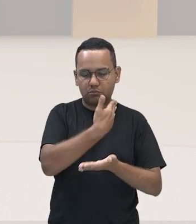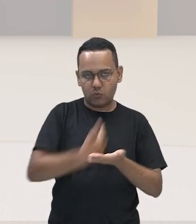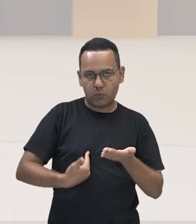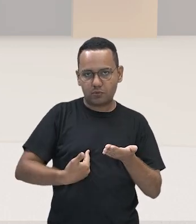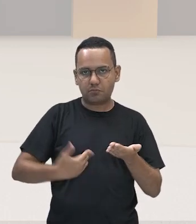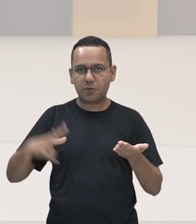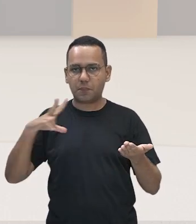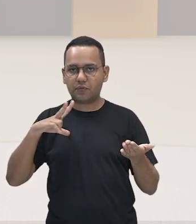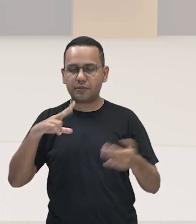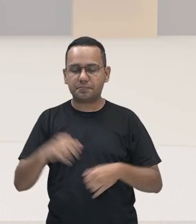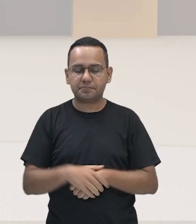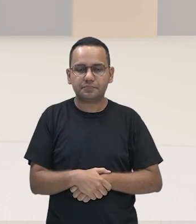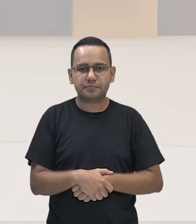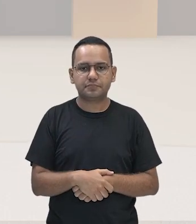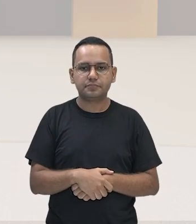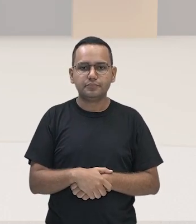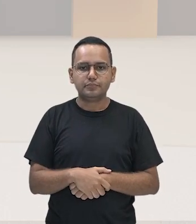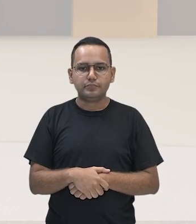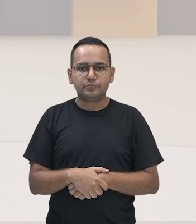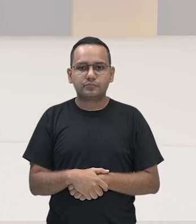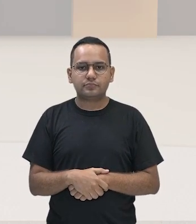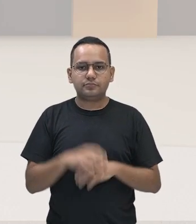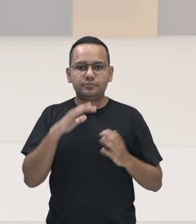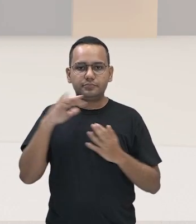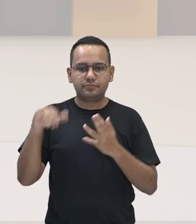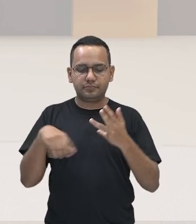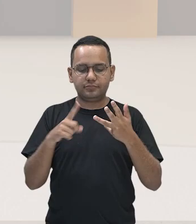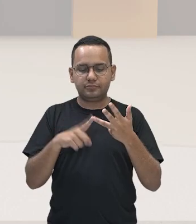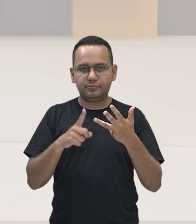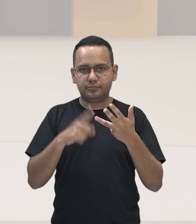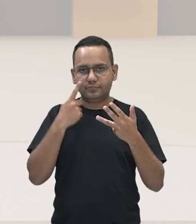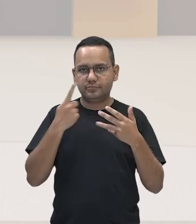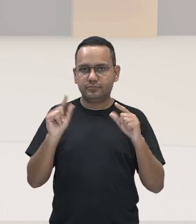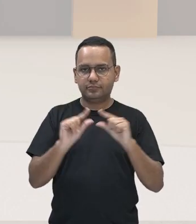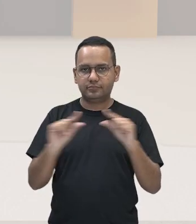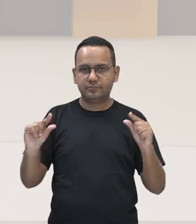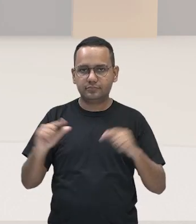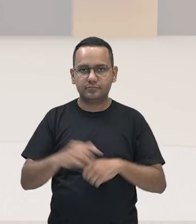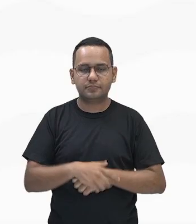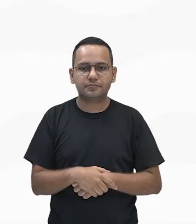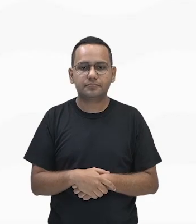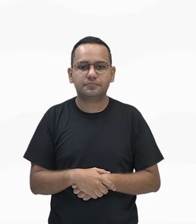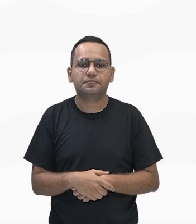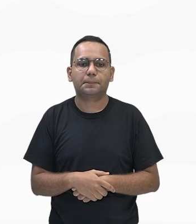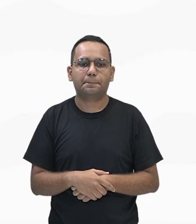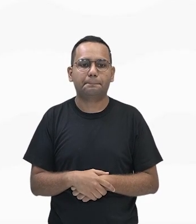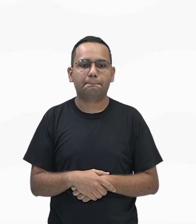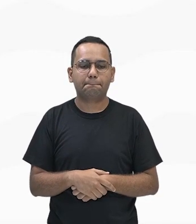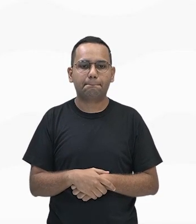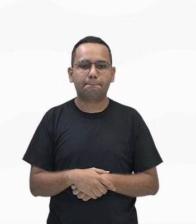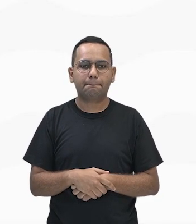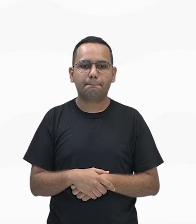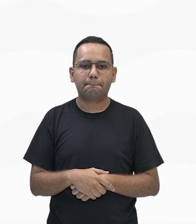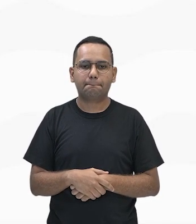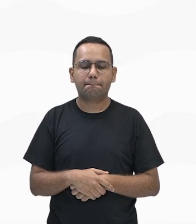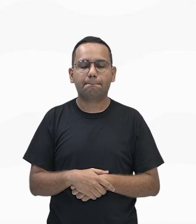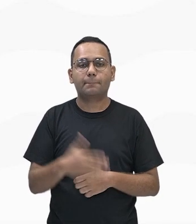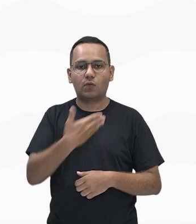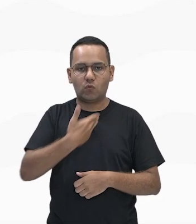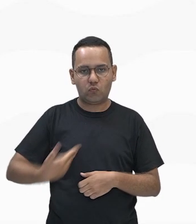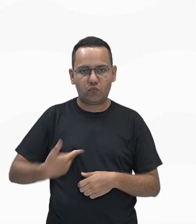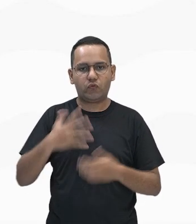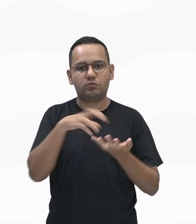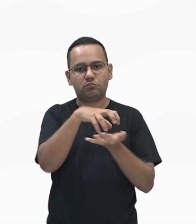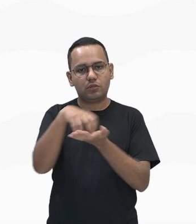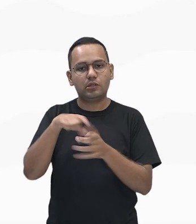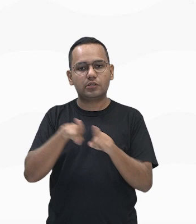privado. Vamos lá a mais um projeto? Incentivos fiscais para investimentos sustentáveis. Governos locais e nacionais